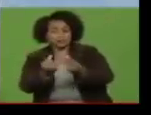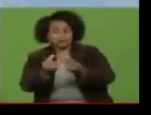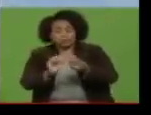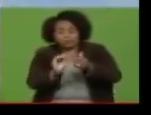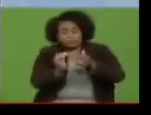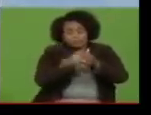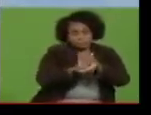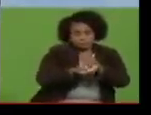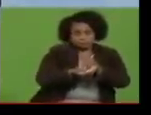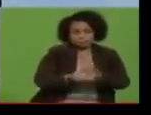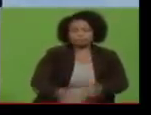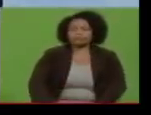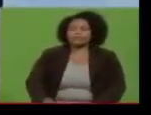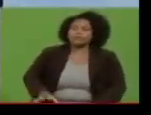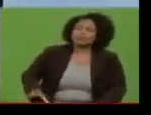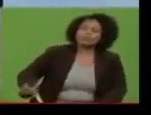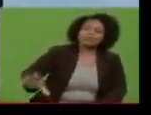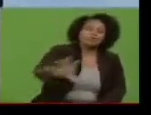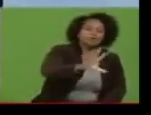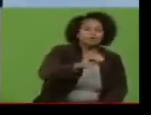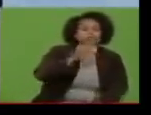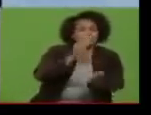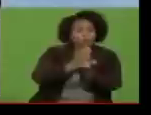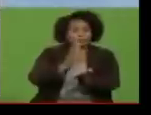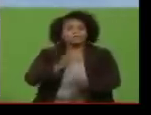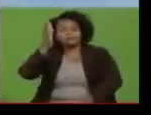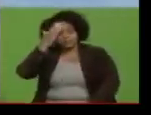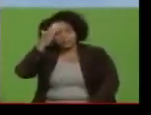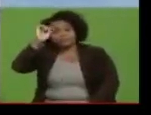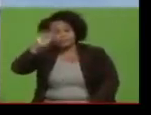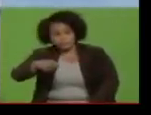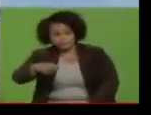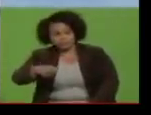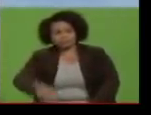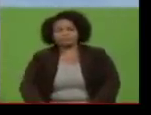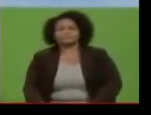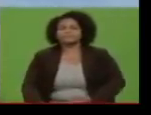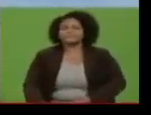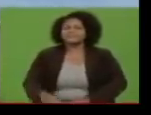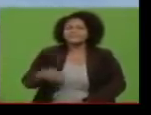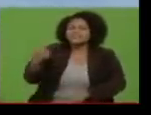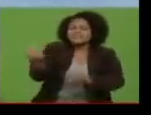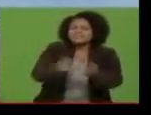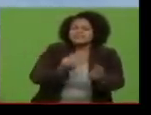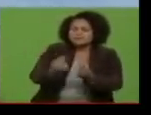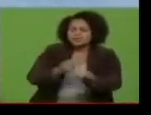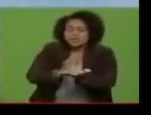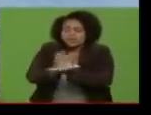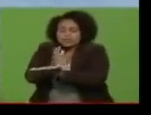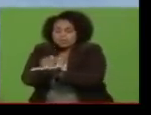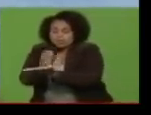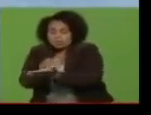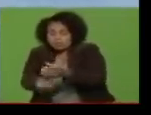Todos sabemos, porém, que as presentes adversidades da nossa economia não